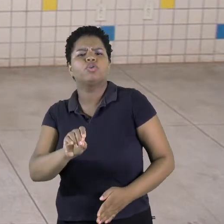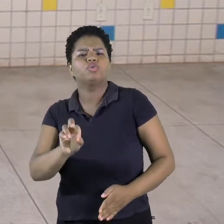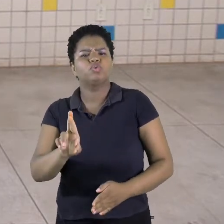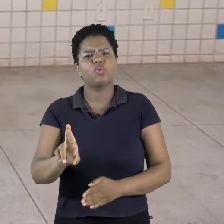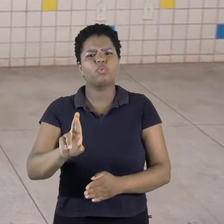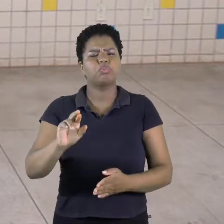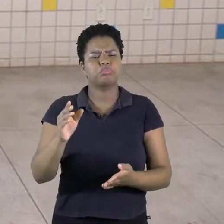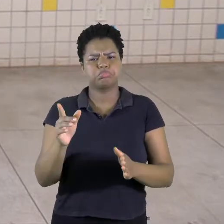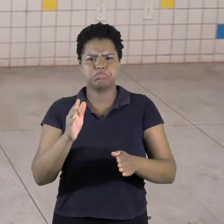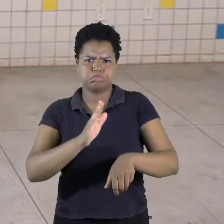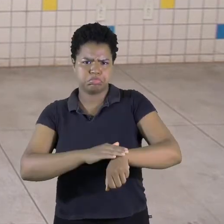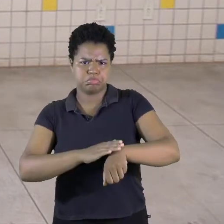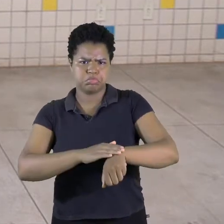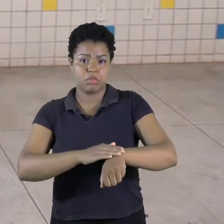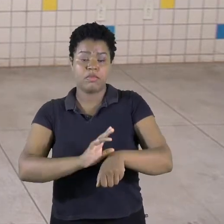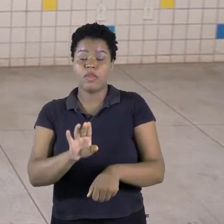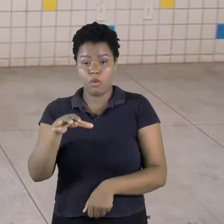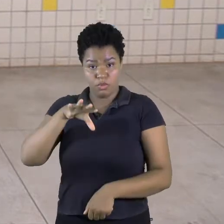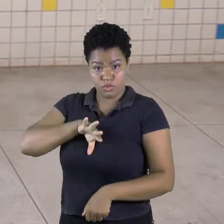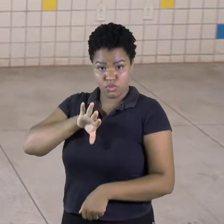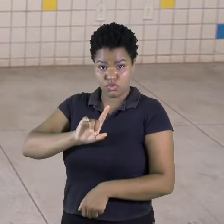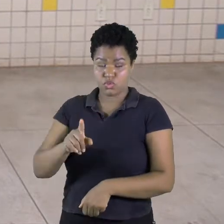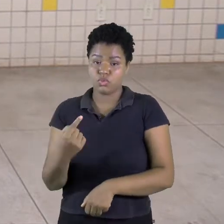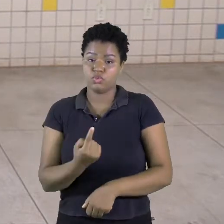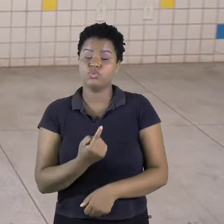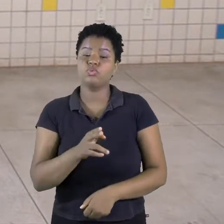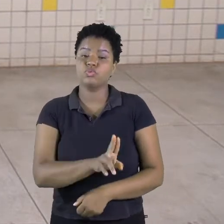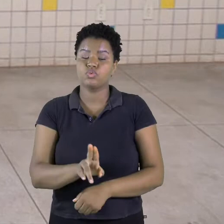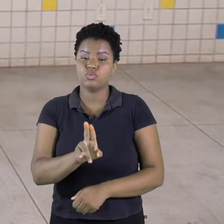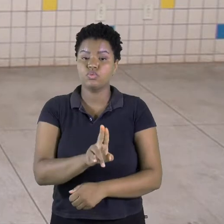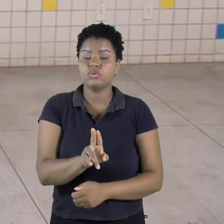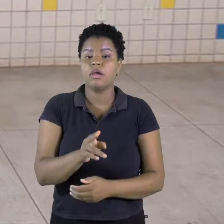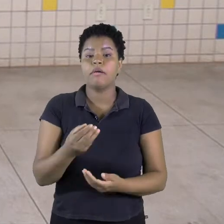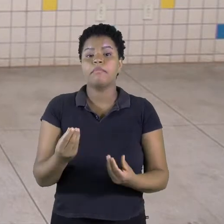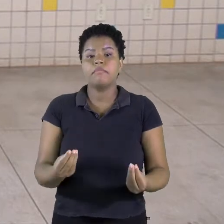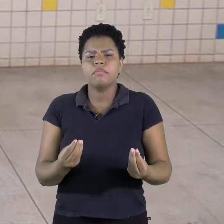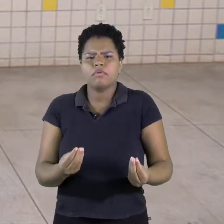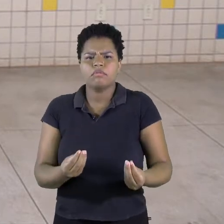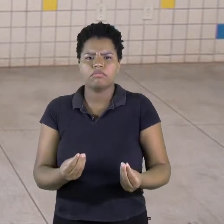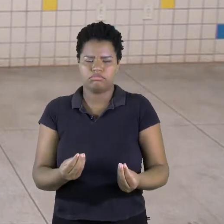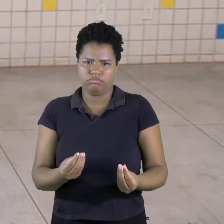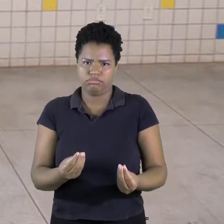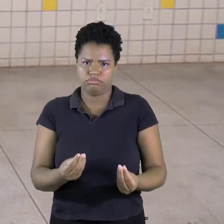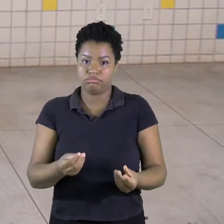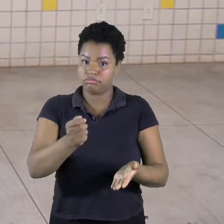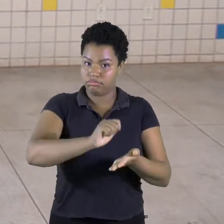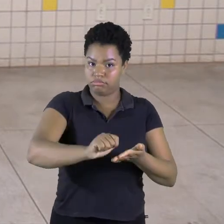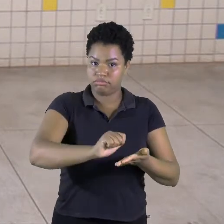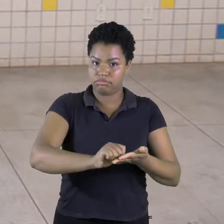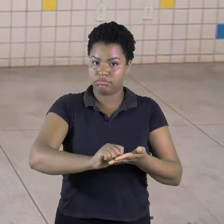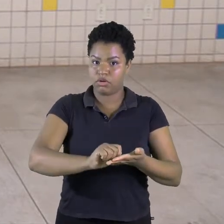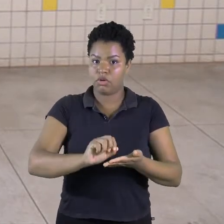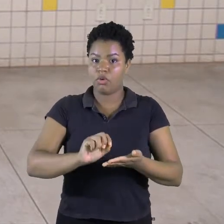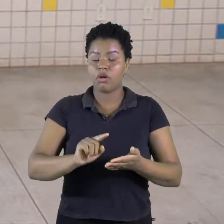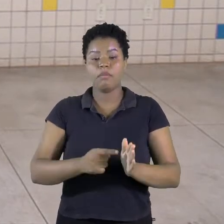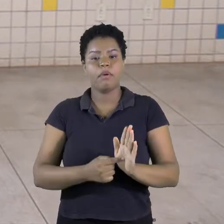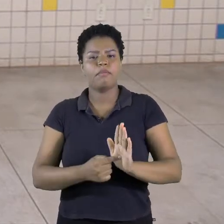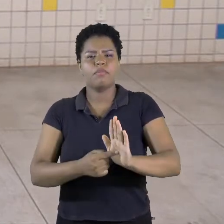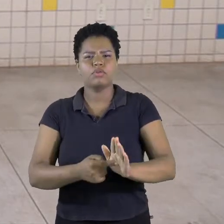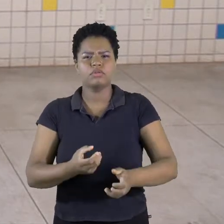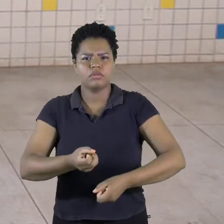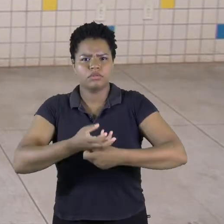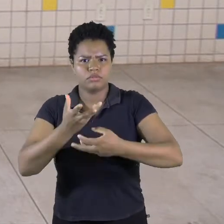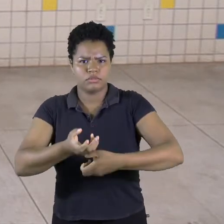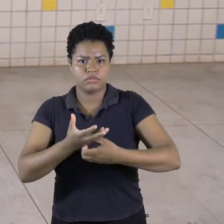língua portuguesa, nós usamos os marcadores temporais para quê? Eles são usados na escrita para apresentar expressões